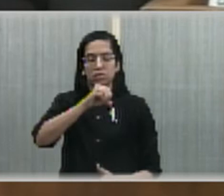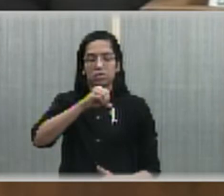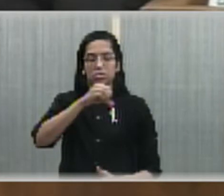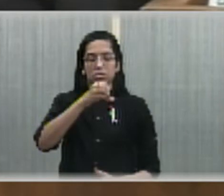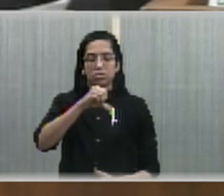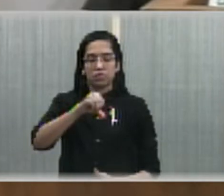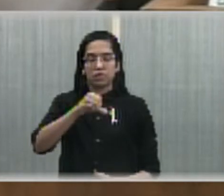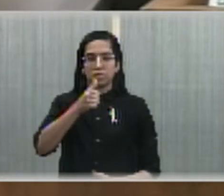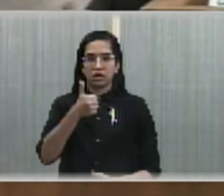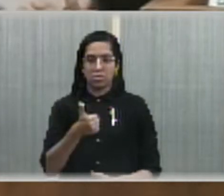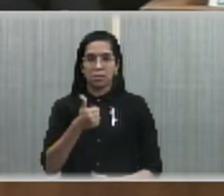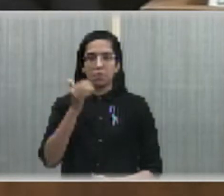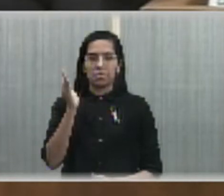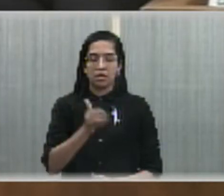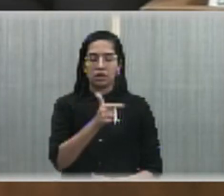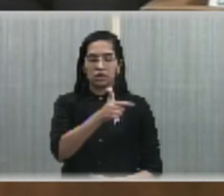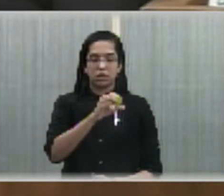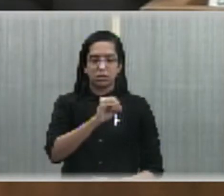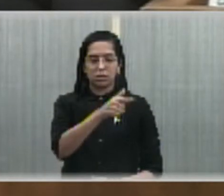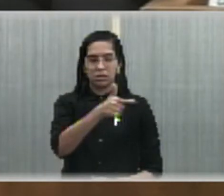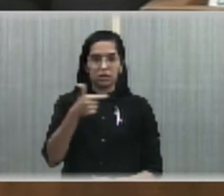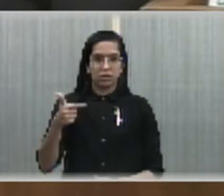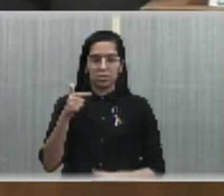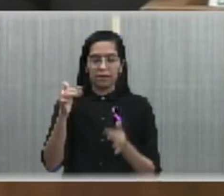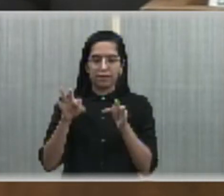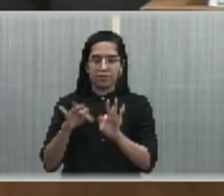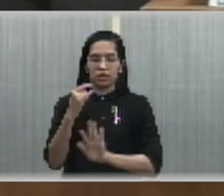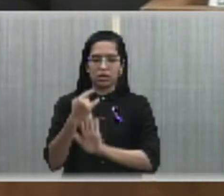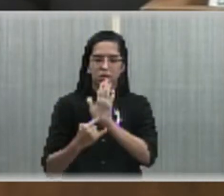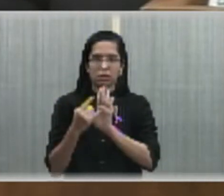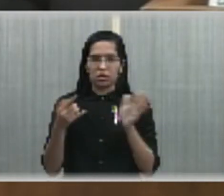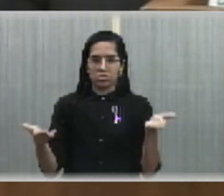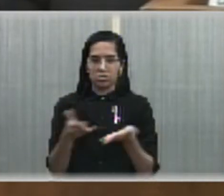091/2022. Fim da leitura do expediente, senhor presidente.